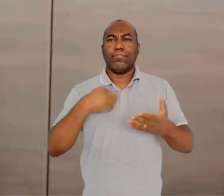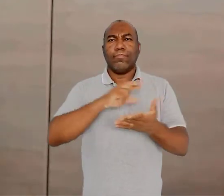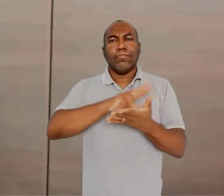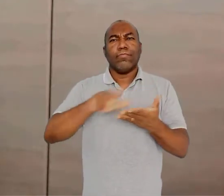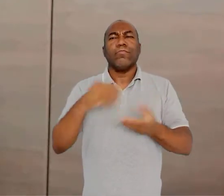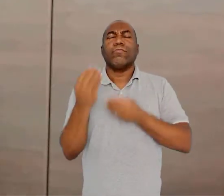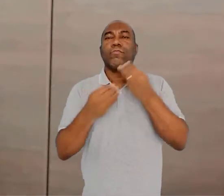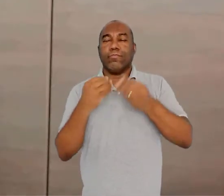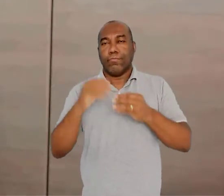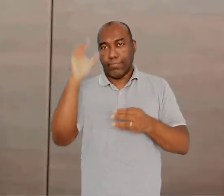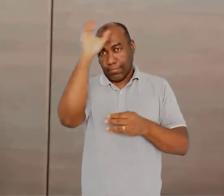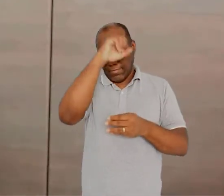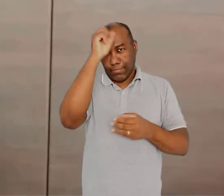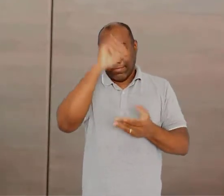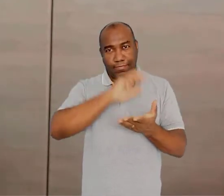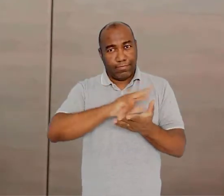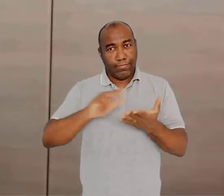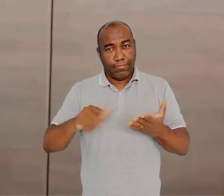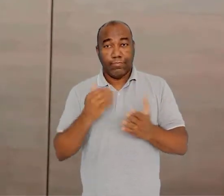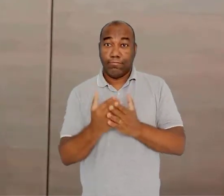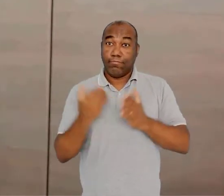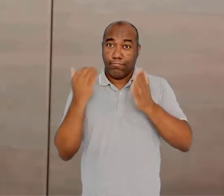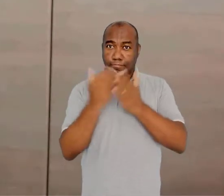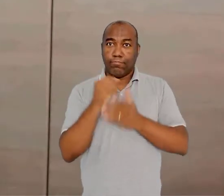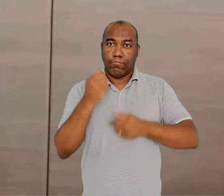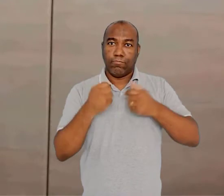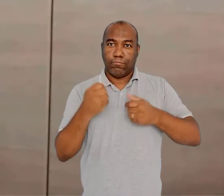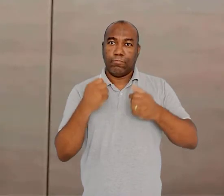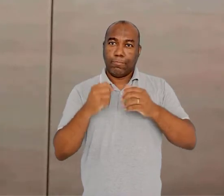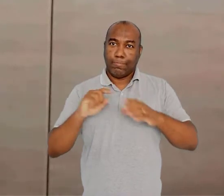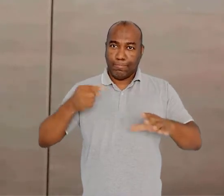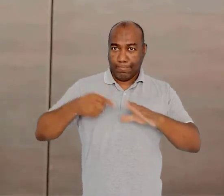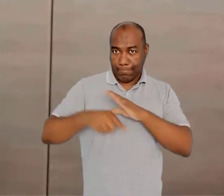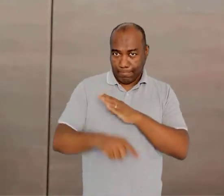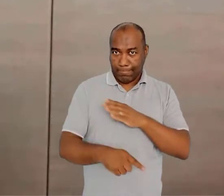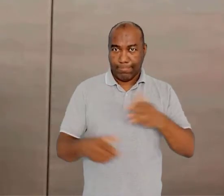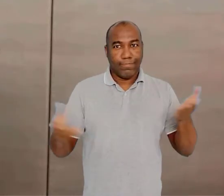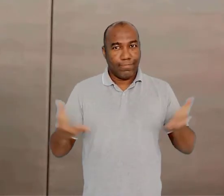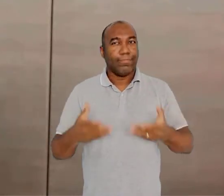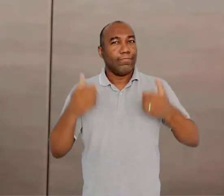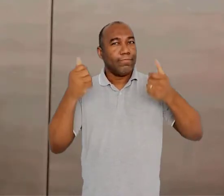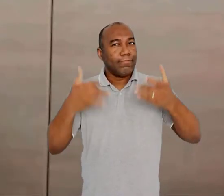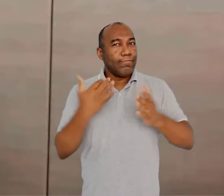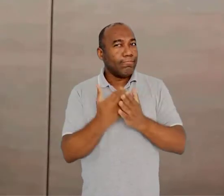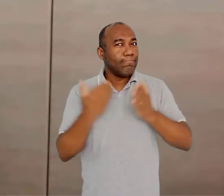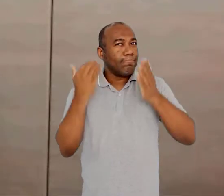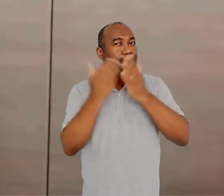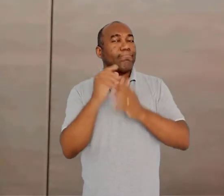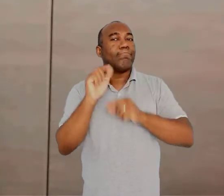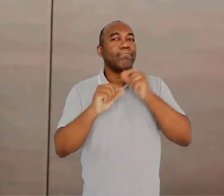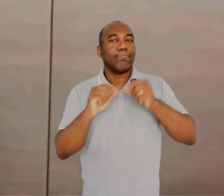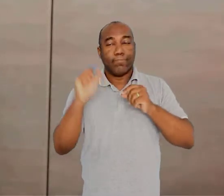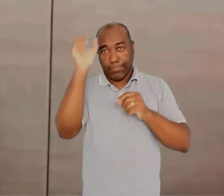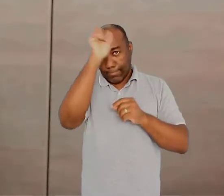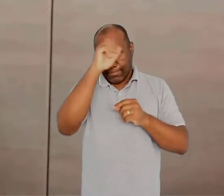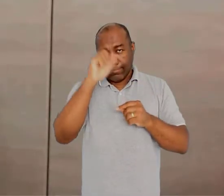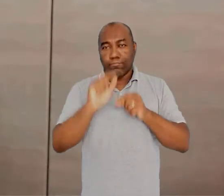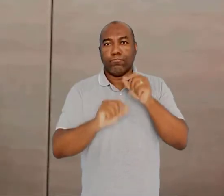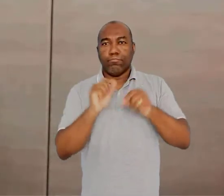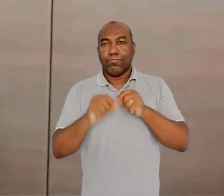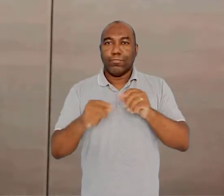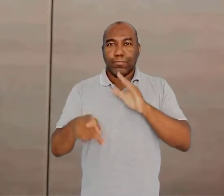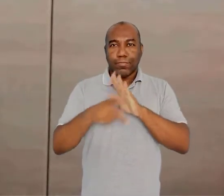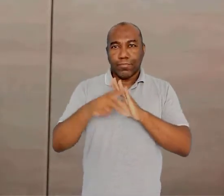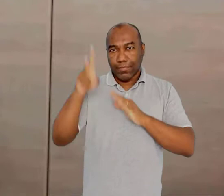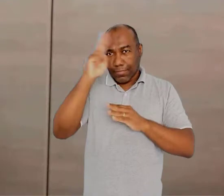primeiras aplicações. Essa é uma aula um pouquinho mais pesada do que a aula anterior. A gente vai precisar reforçar aqueles conceitos